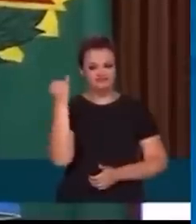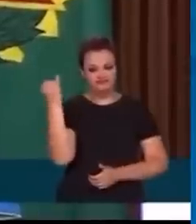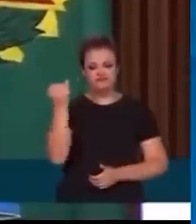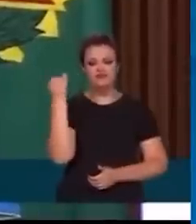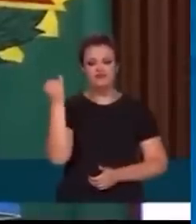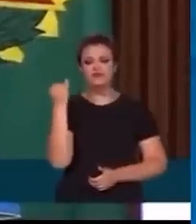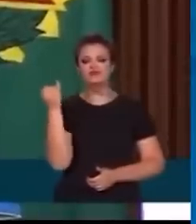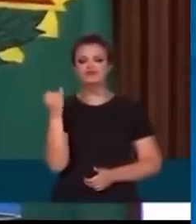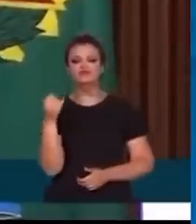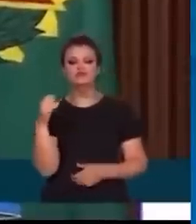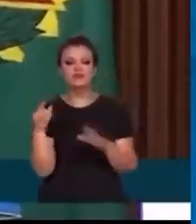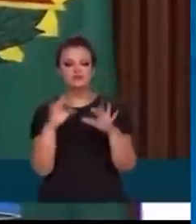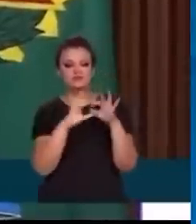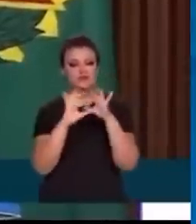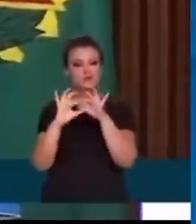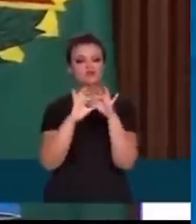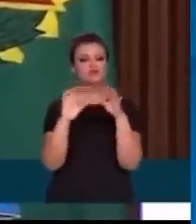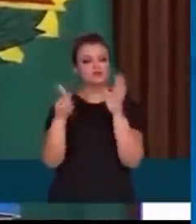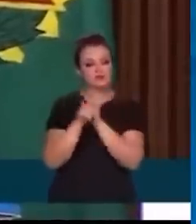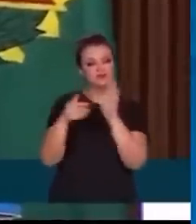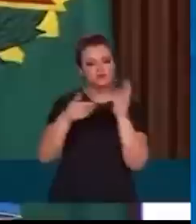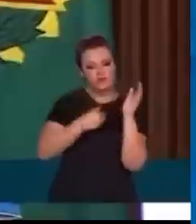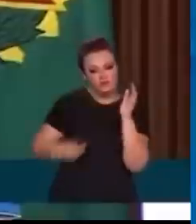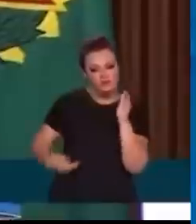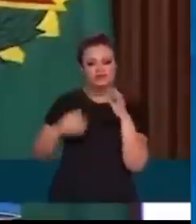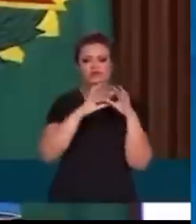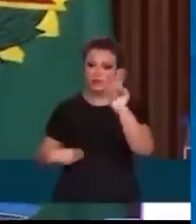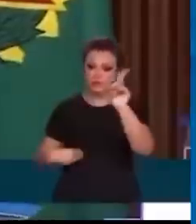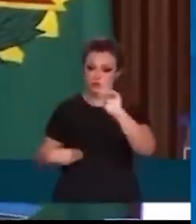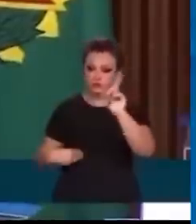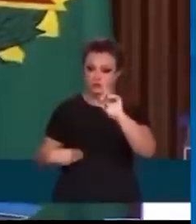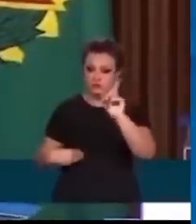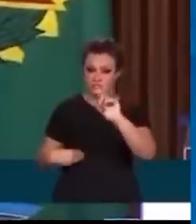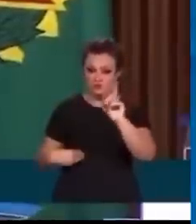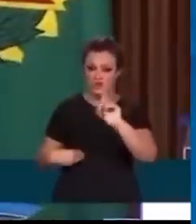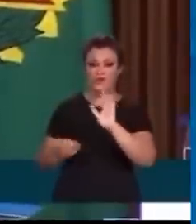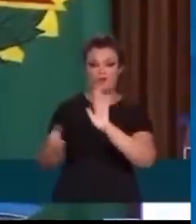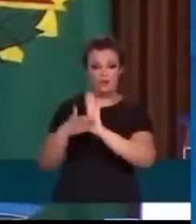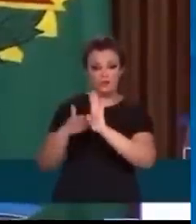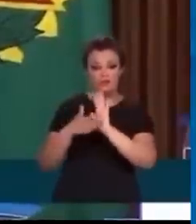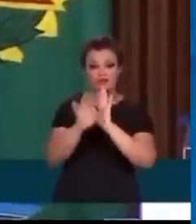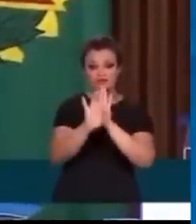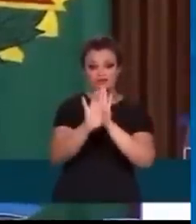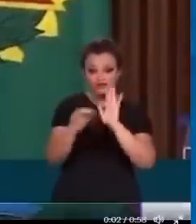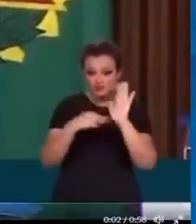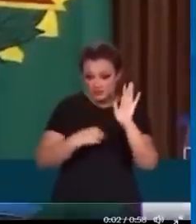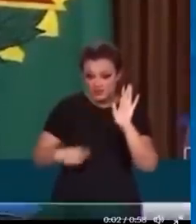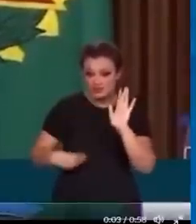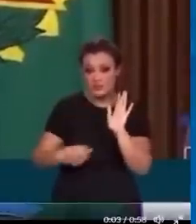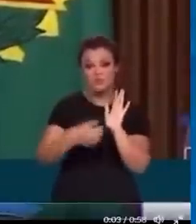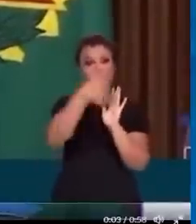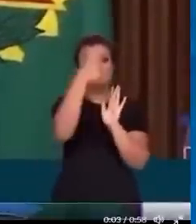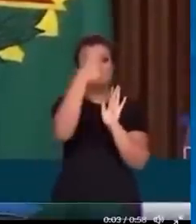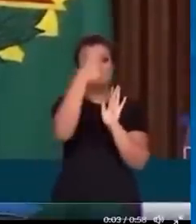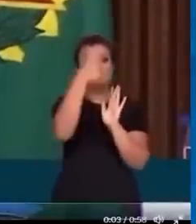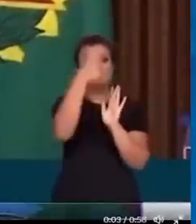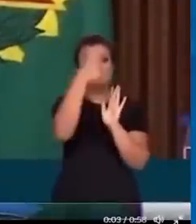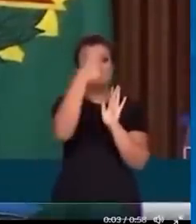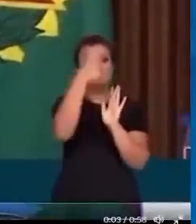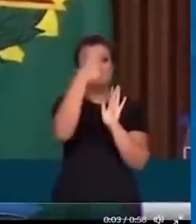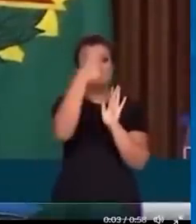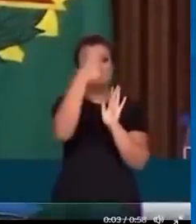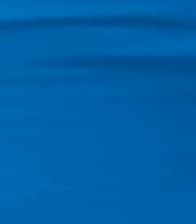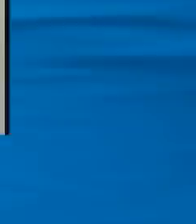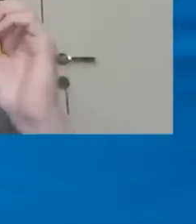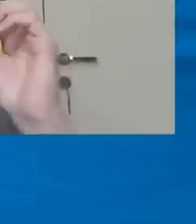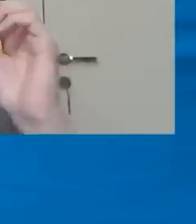para manter a unidade do governo, para manter a coesão do governo. Todas as propostas de ministro deverão ser... Então, está aqui a fala do